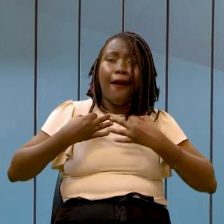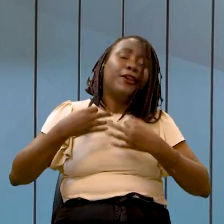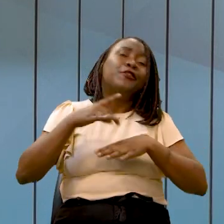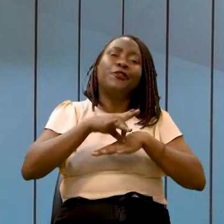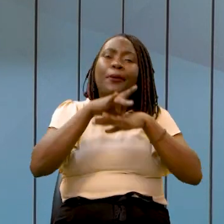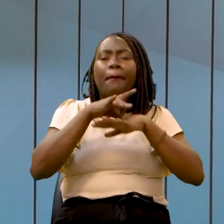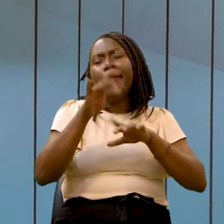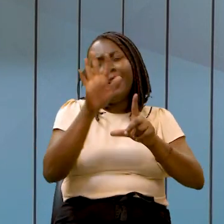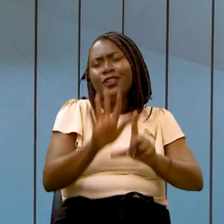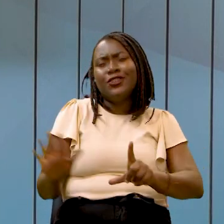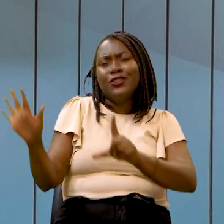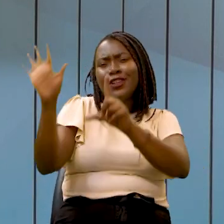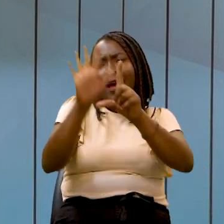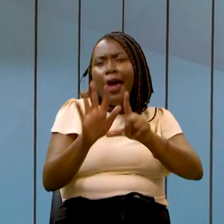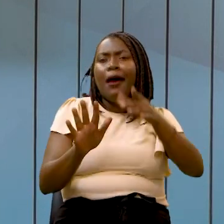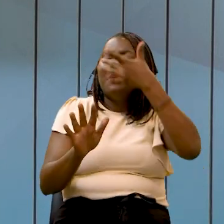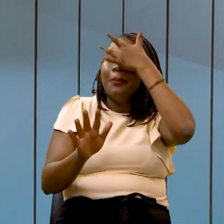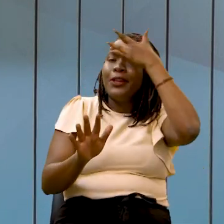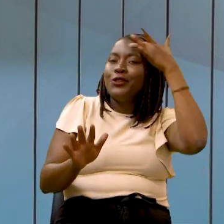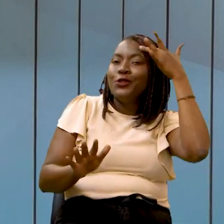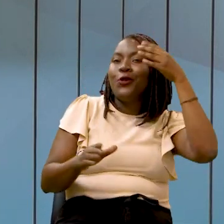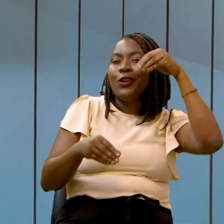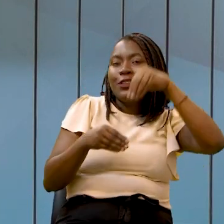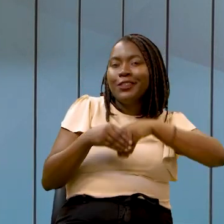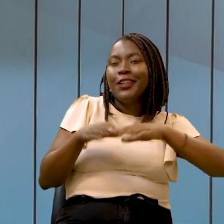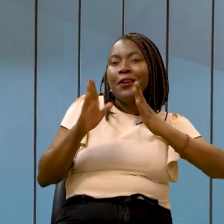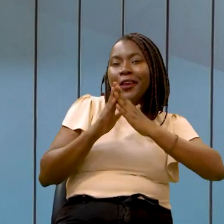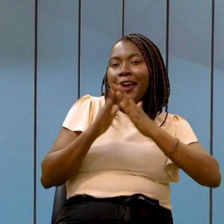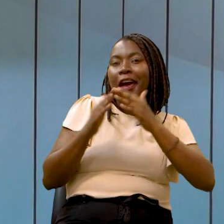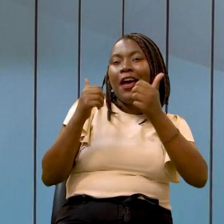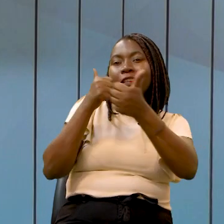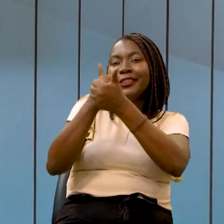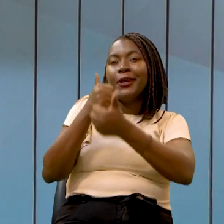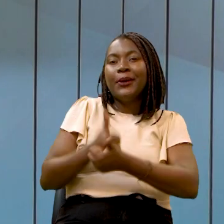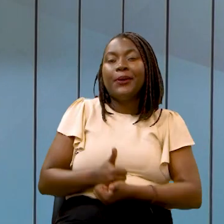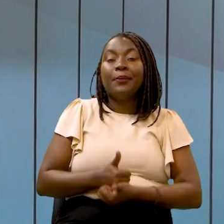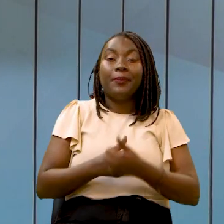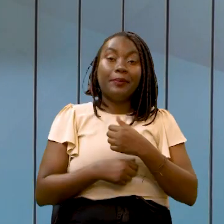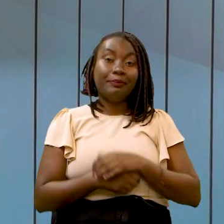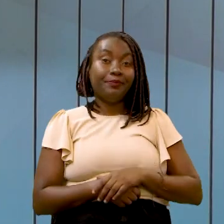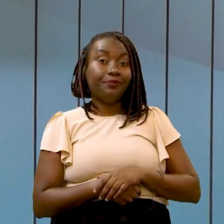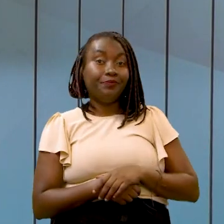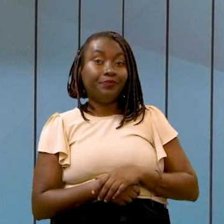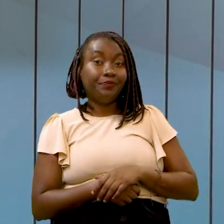forma bem geral, né, para as pessoas que estão em casa nos acompanhando.